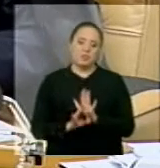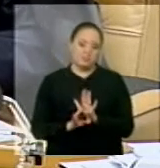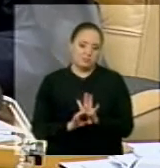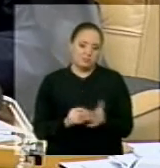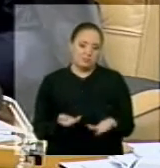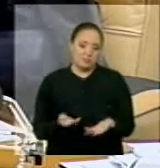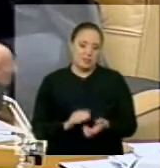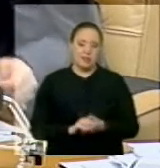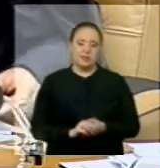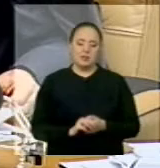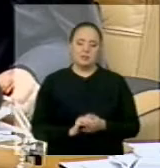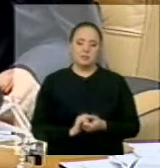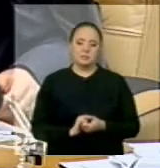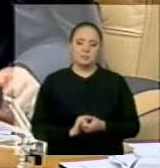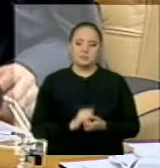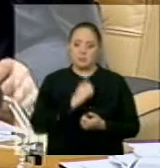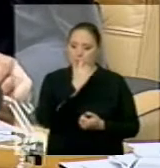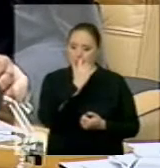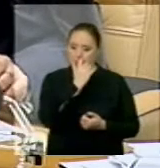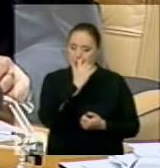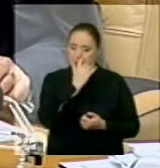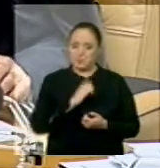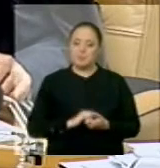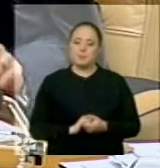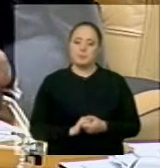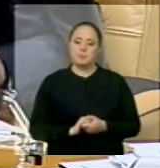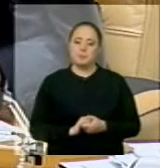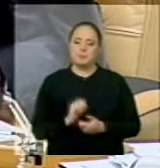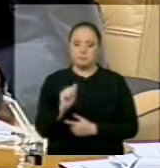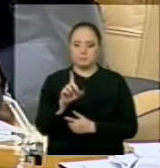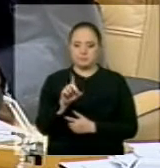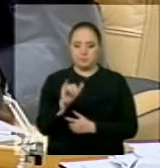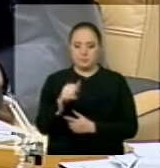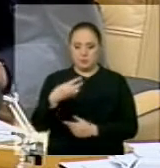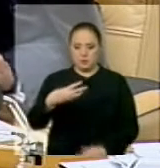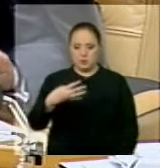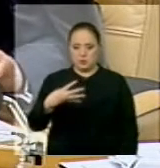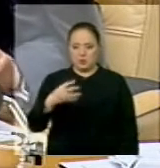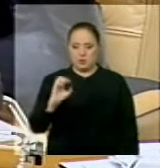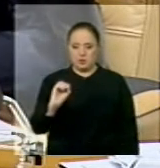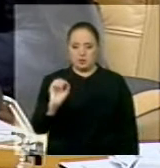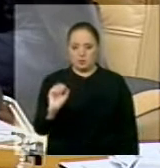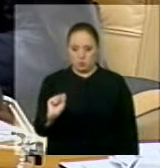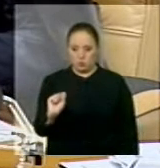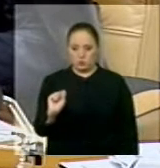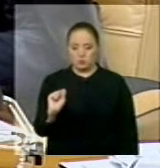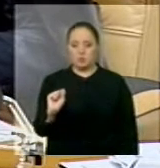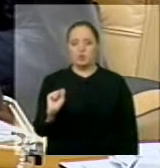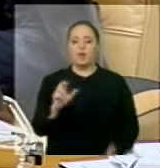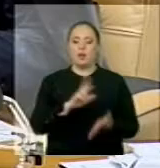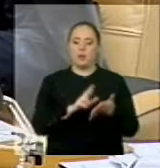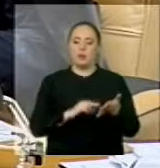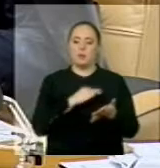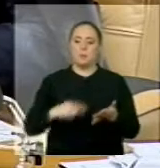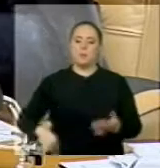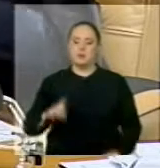respectivo objeto. Eu estou citando aqui alguns precedentes na DI 3408 nessa direção, relator